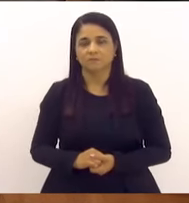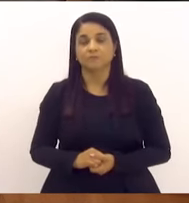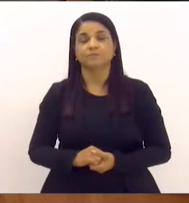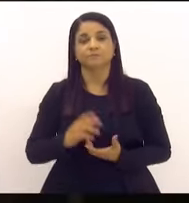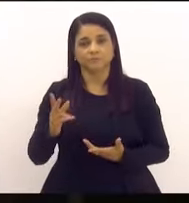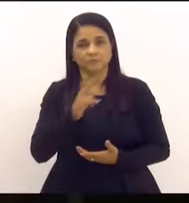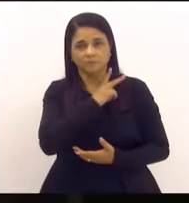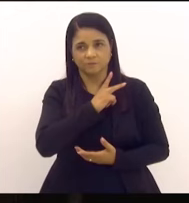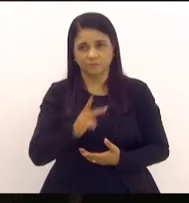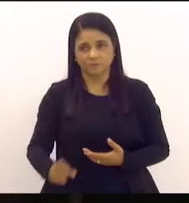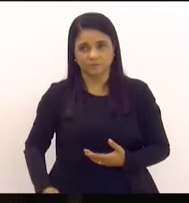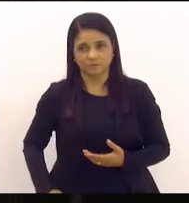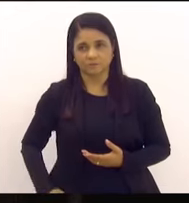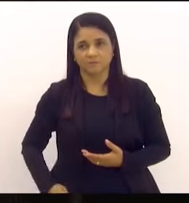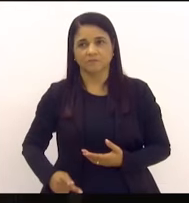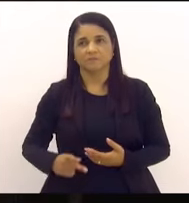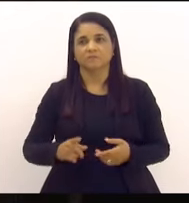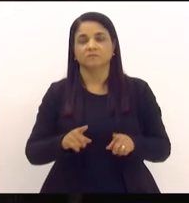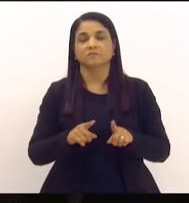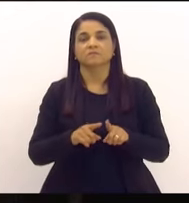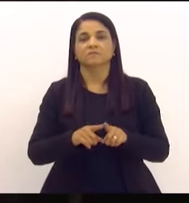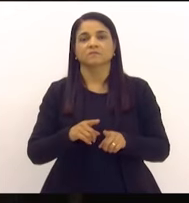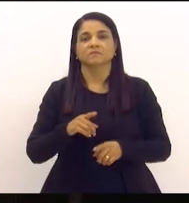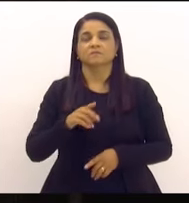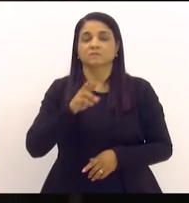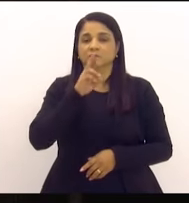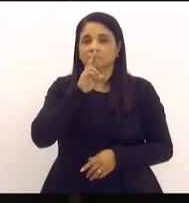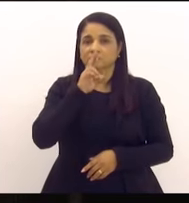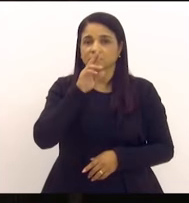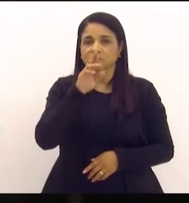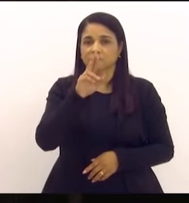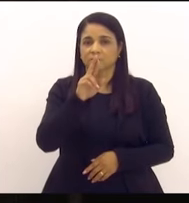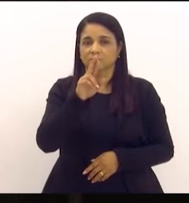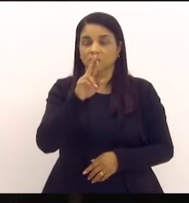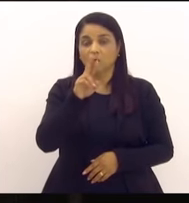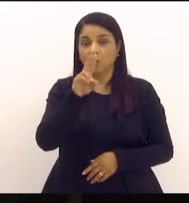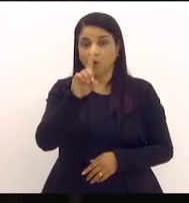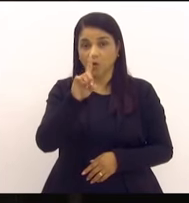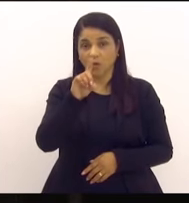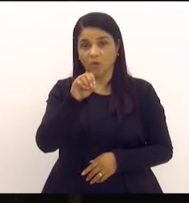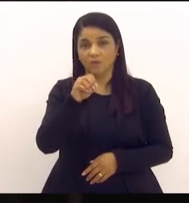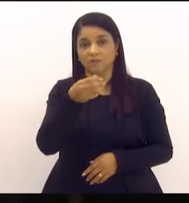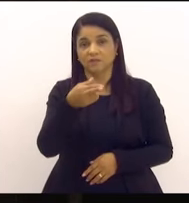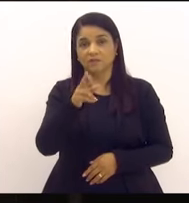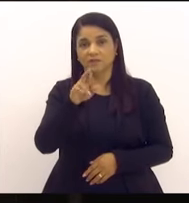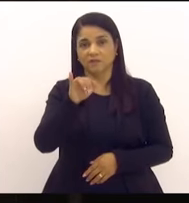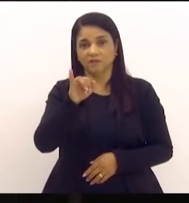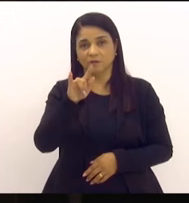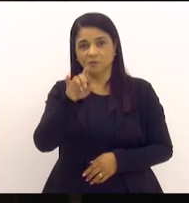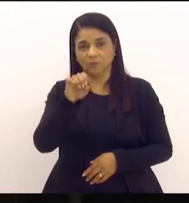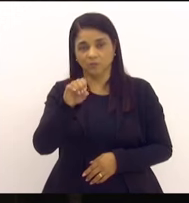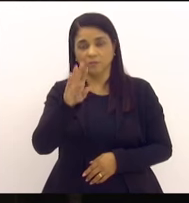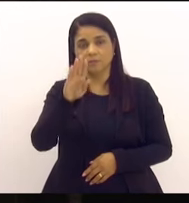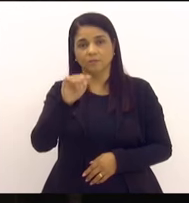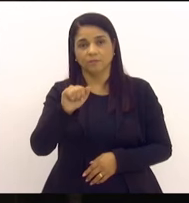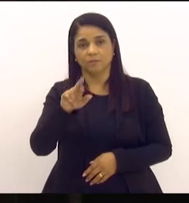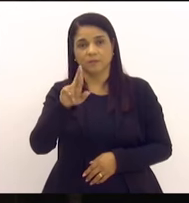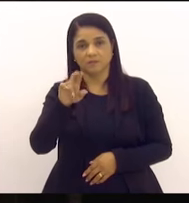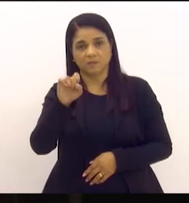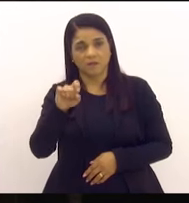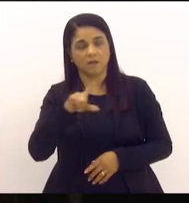Excelentíssimo senhor presidente Rodrigo Bacelar, nobres colegas aqui presentes, senhoras e senhores que nos assistem pela TV